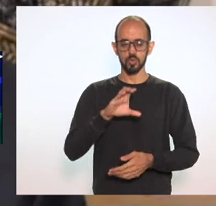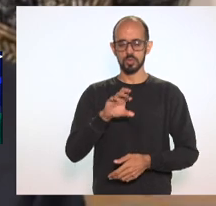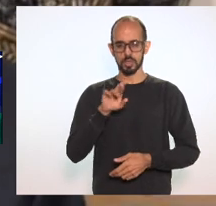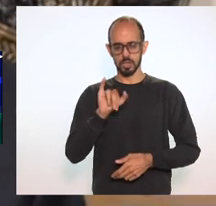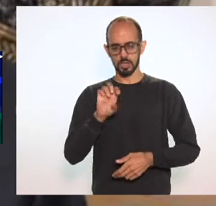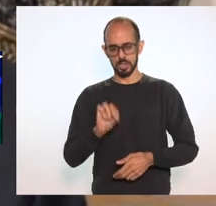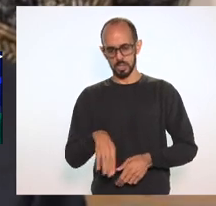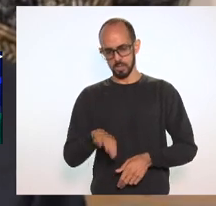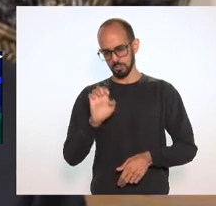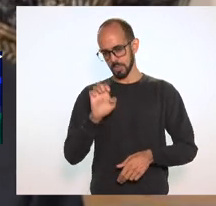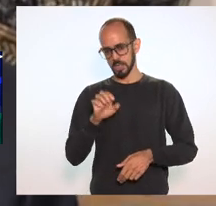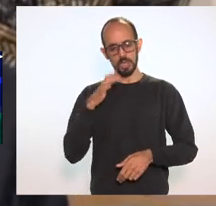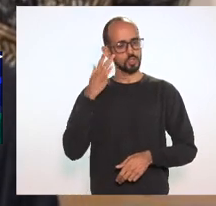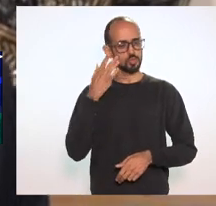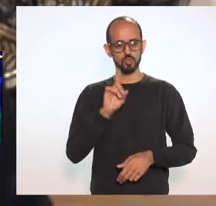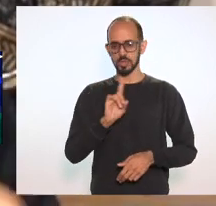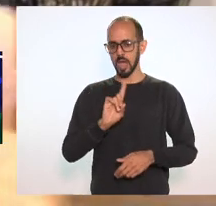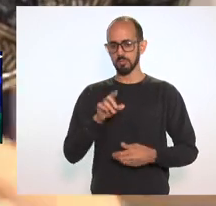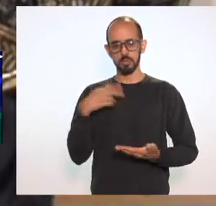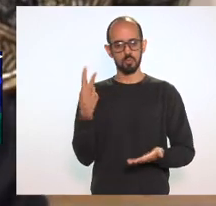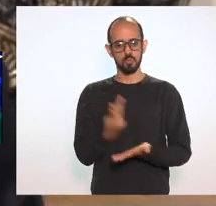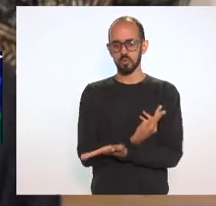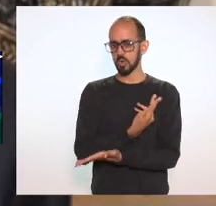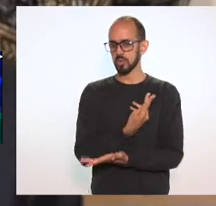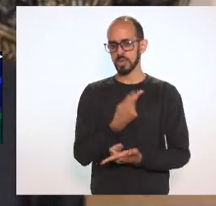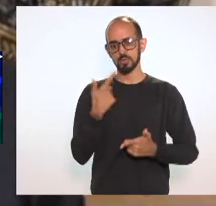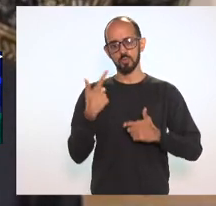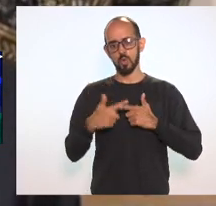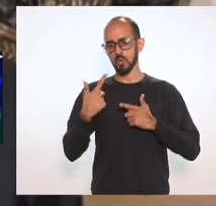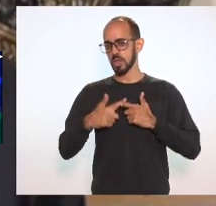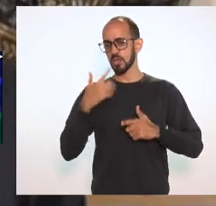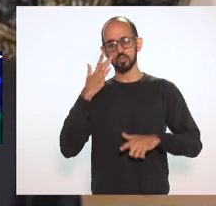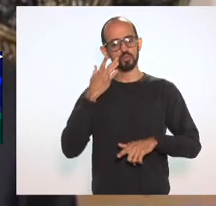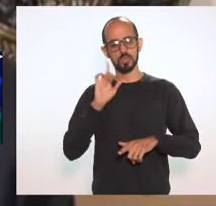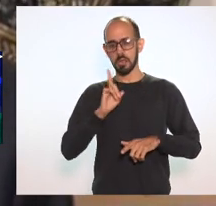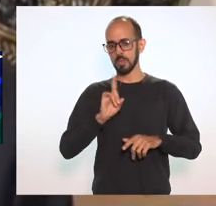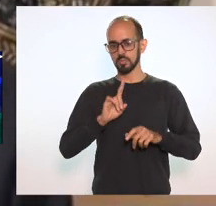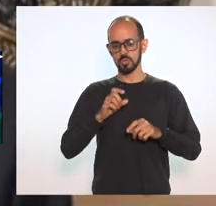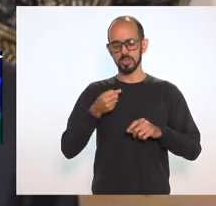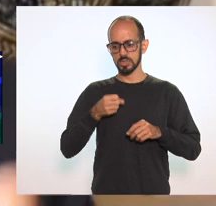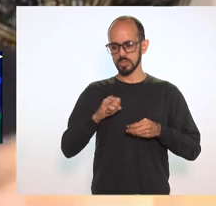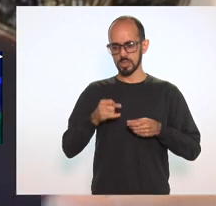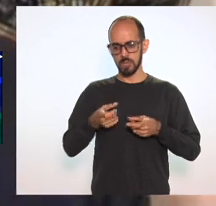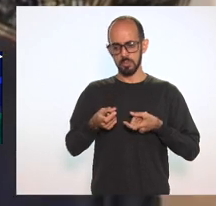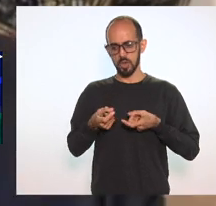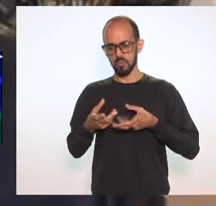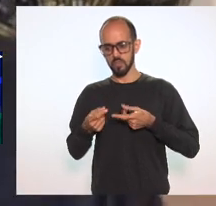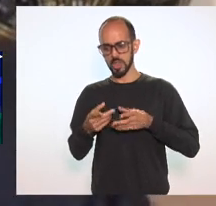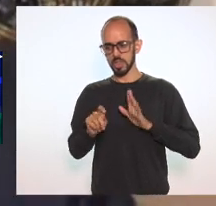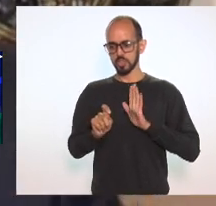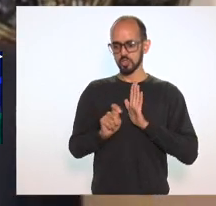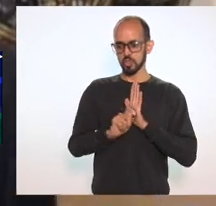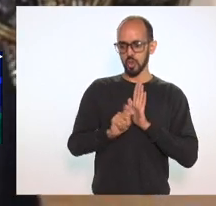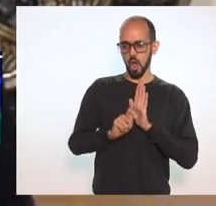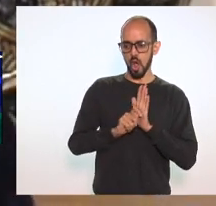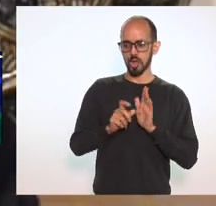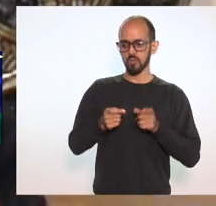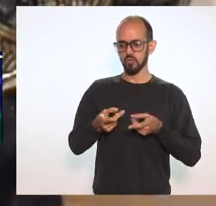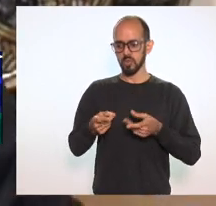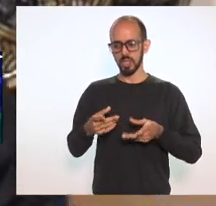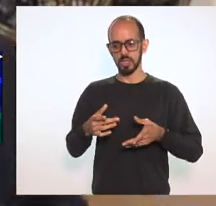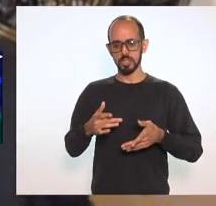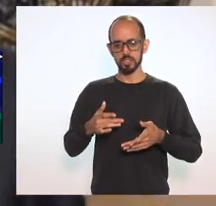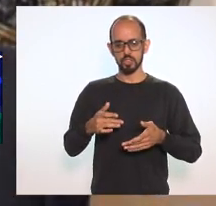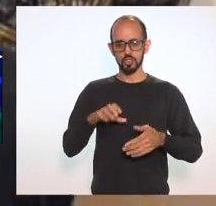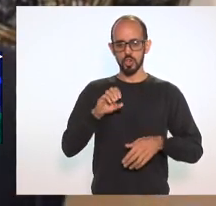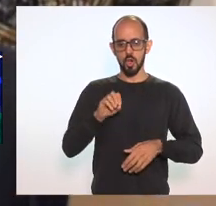Mas não sabemos Por que acontece é devido ao tráfico de drogas ao tráfico de órgãos a